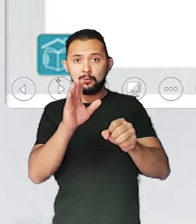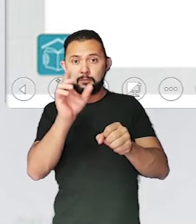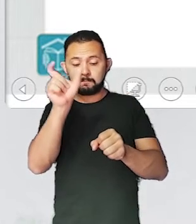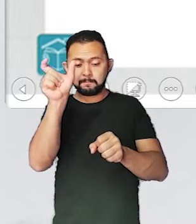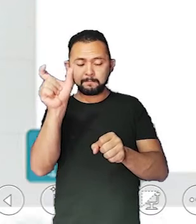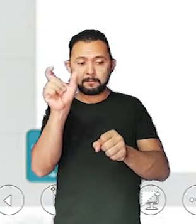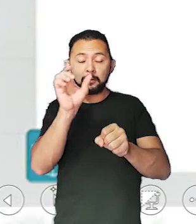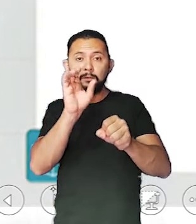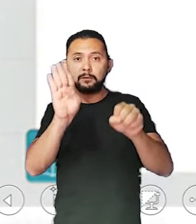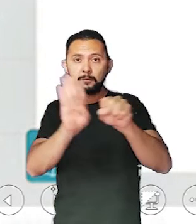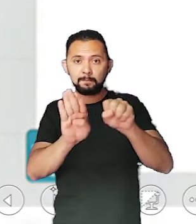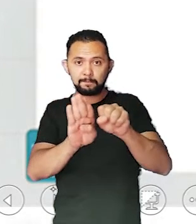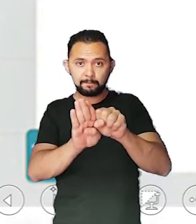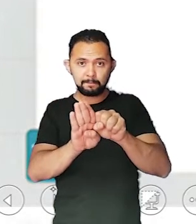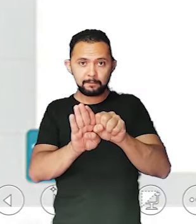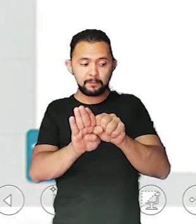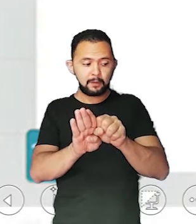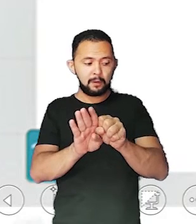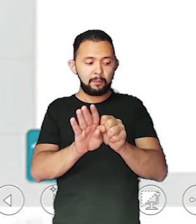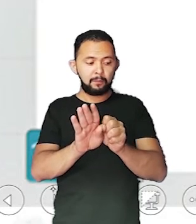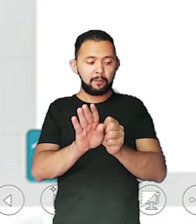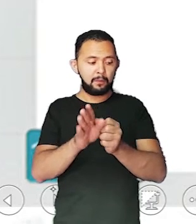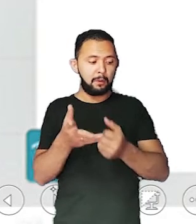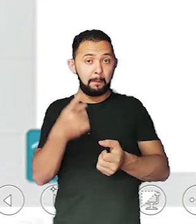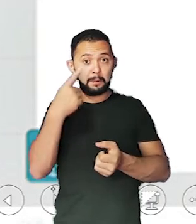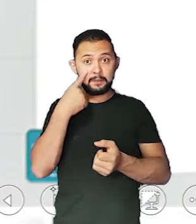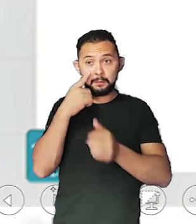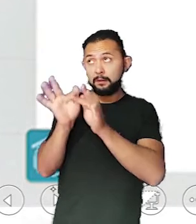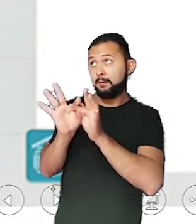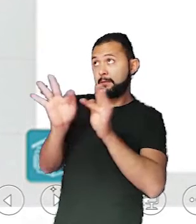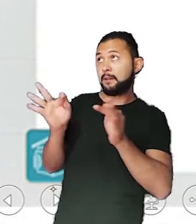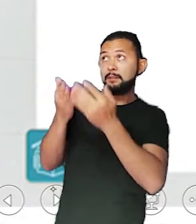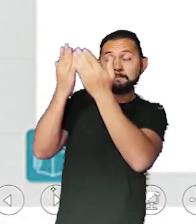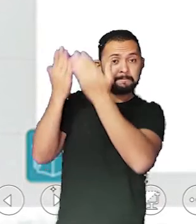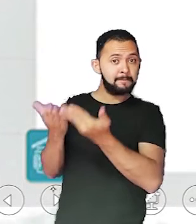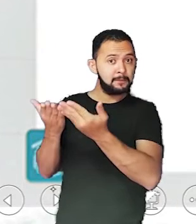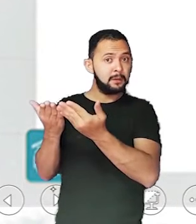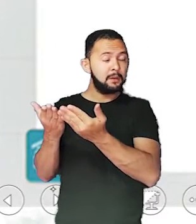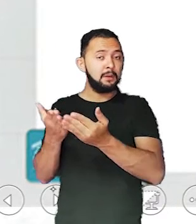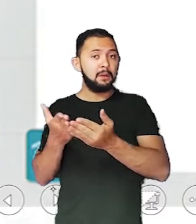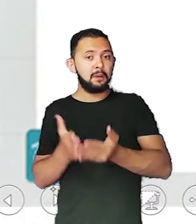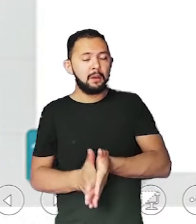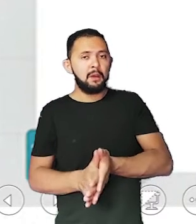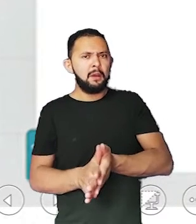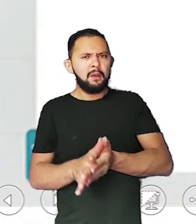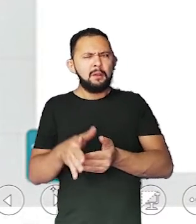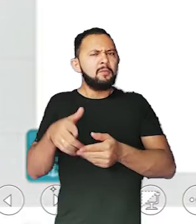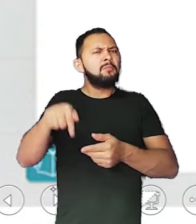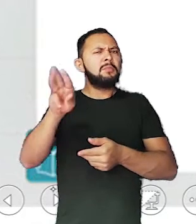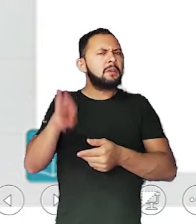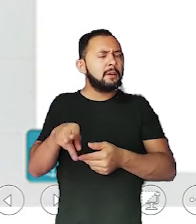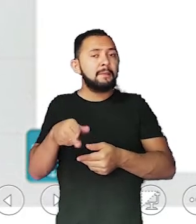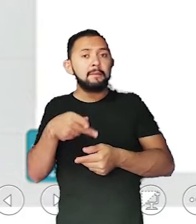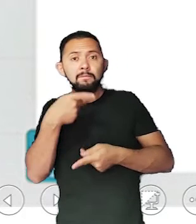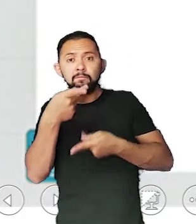a subordinação substantiva que nós temos. Quem disse que o amor pode acabar? Vejam só, a mesma regrinha, gente. Olha aí, ó. O